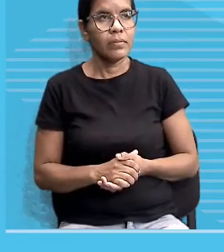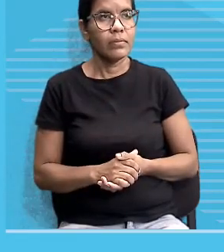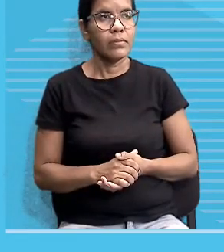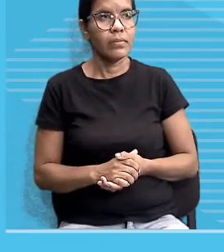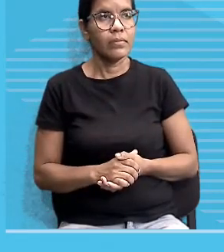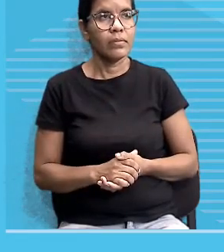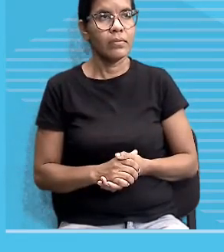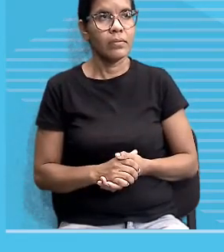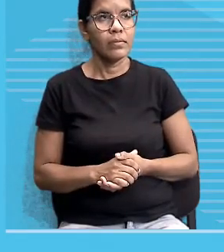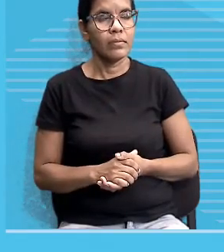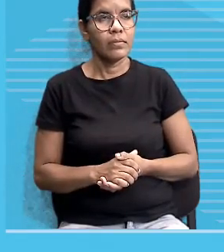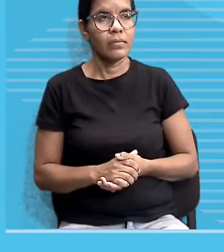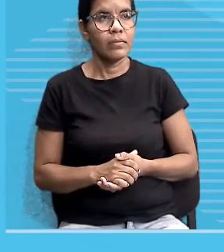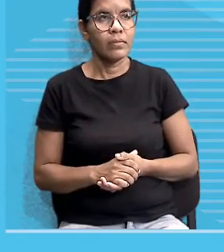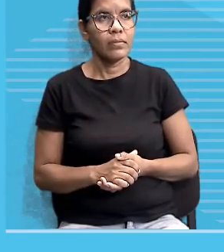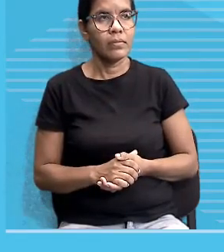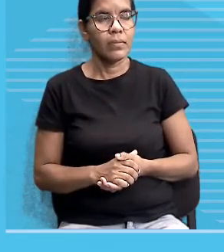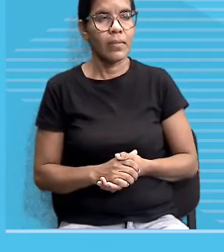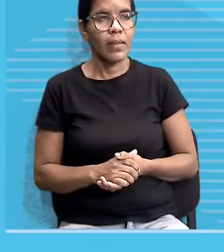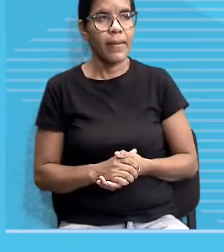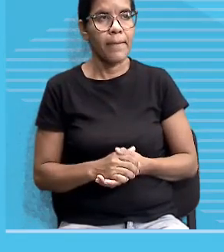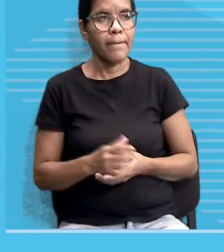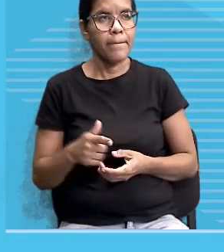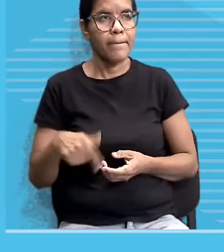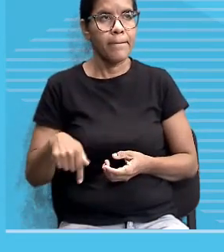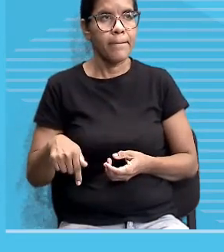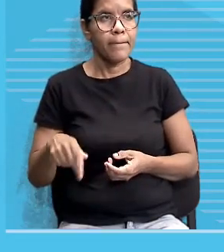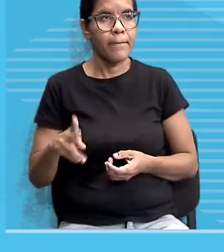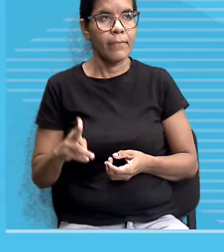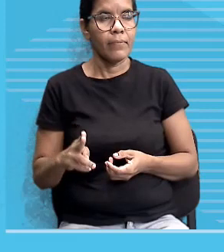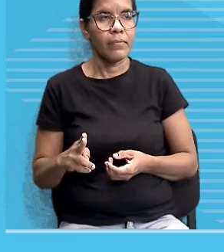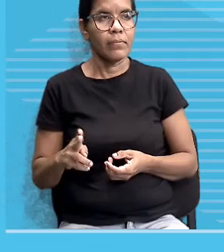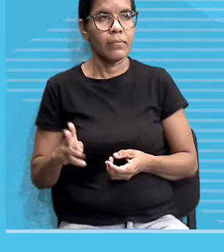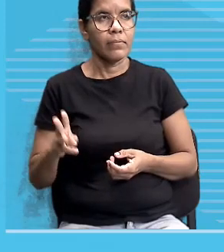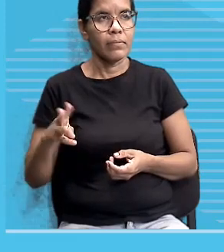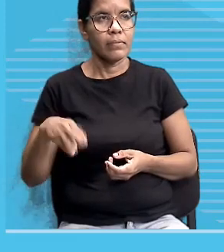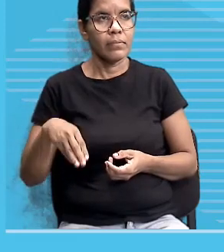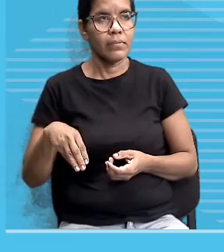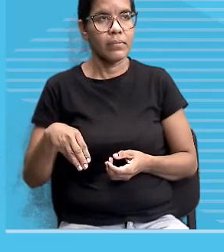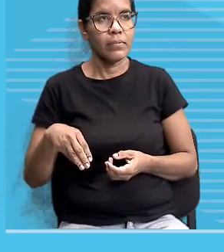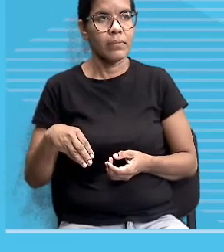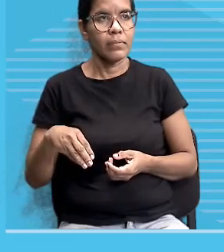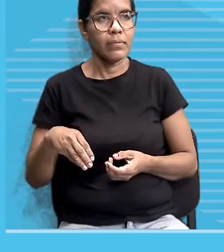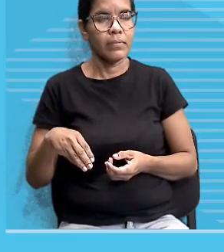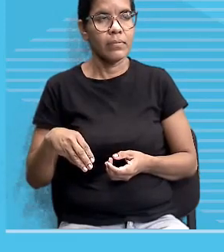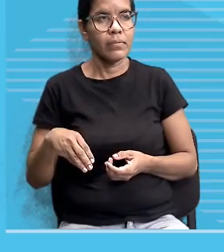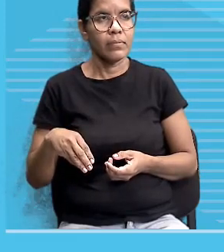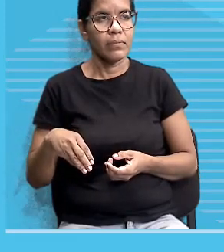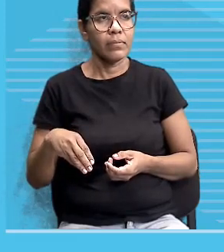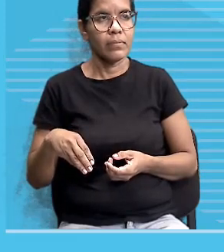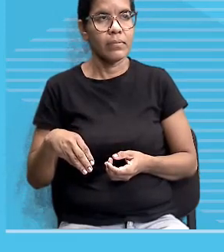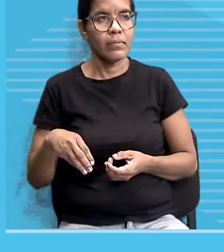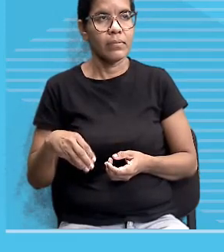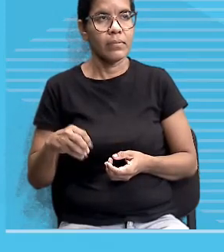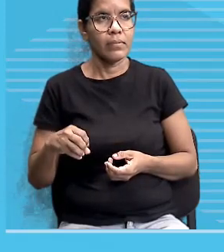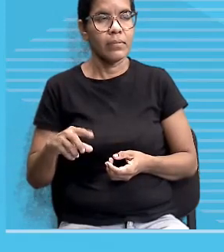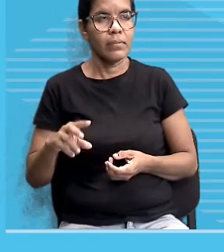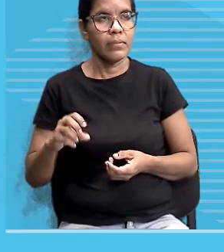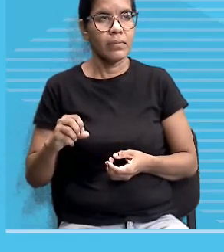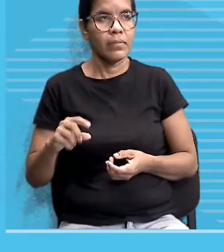temperatura é tão quantidade de calor é igual um a